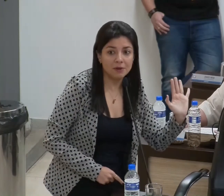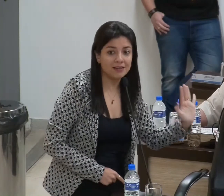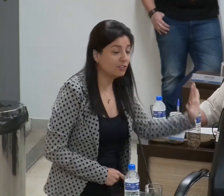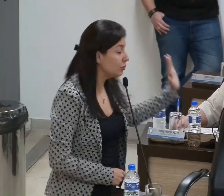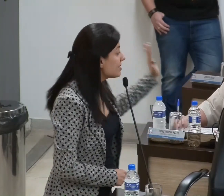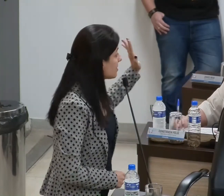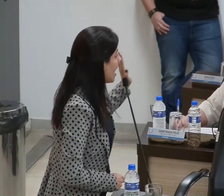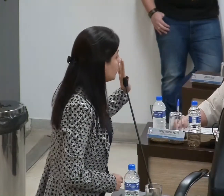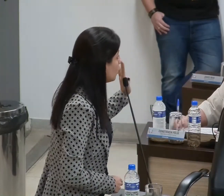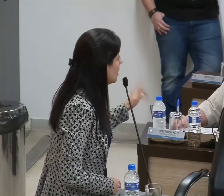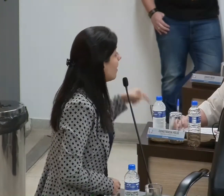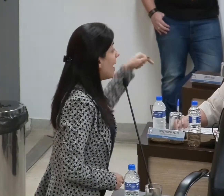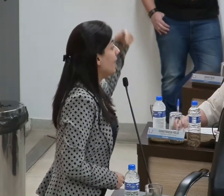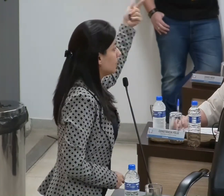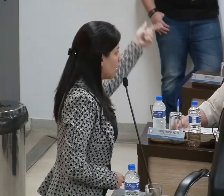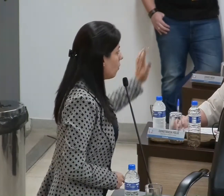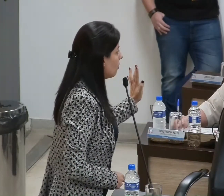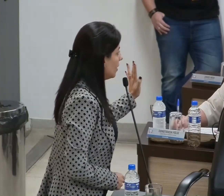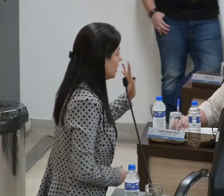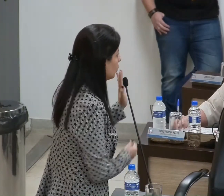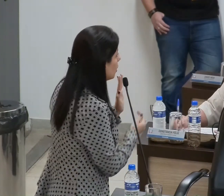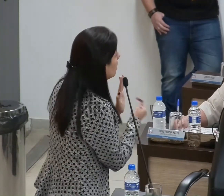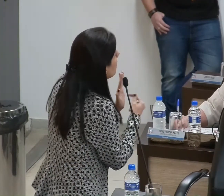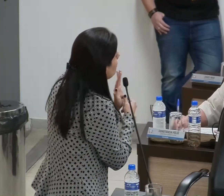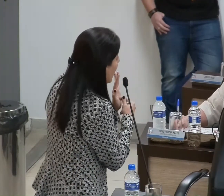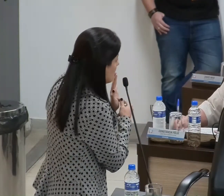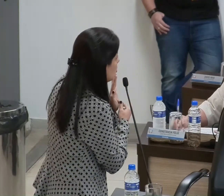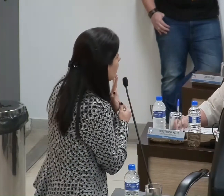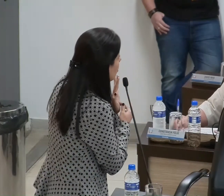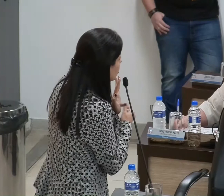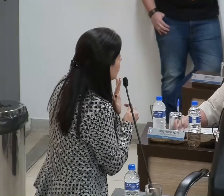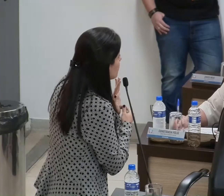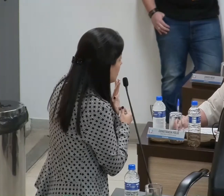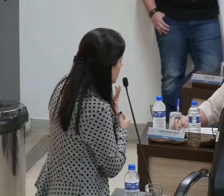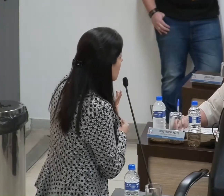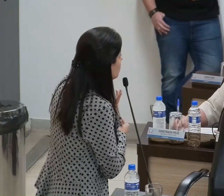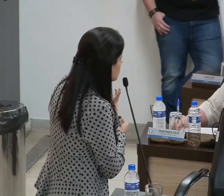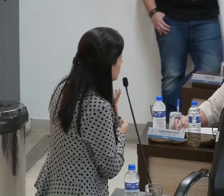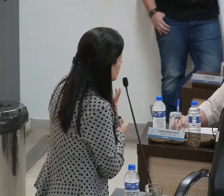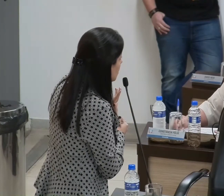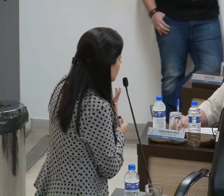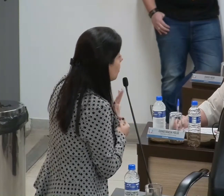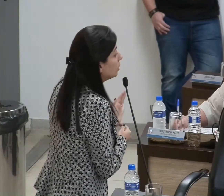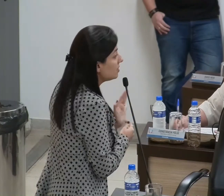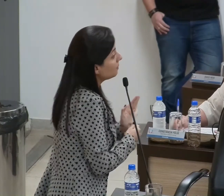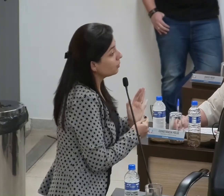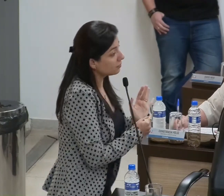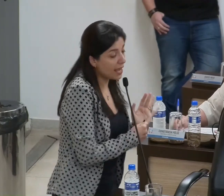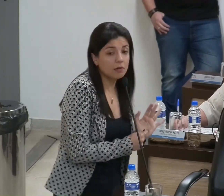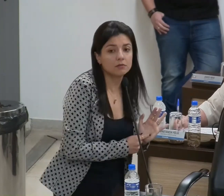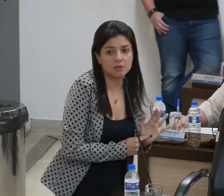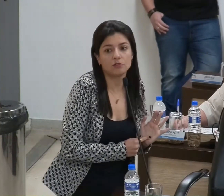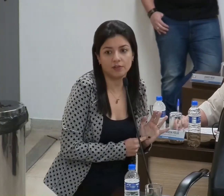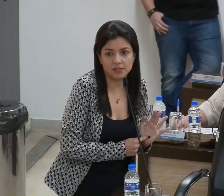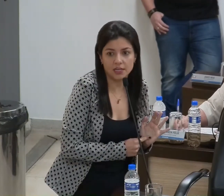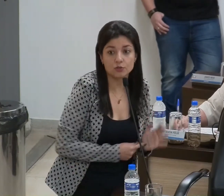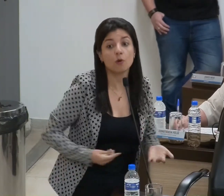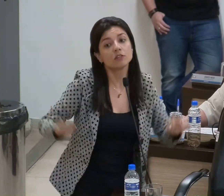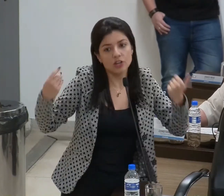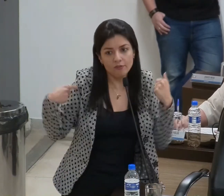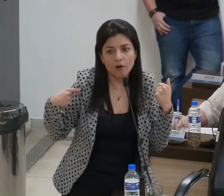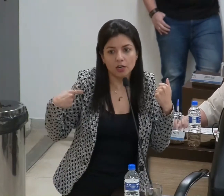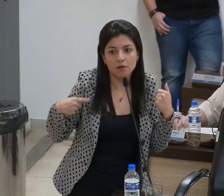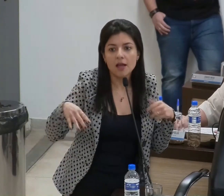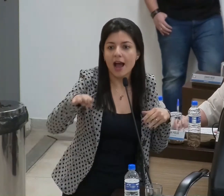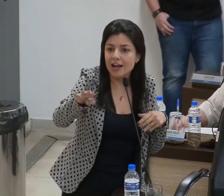responsabilidade do estado então governador pague de volta o que nós gastamos o município tem condição de fazer isso